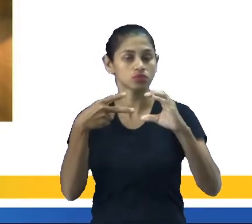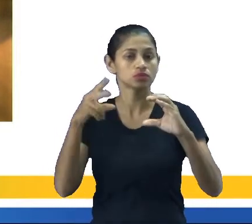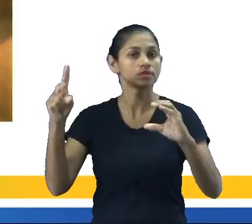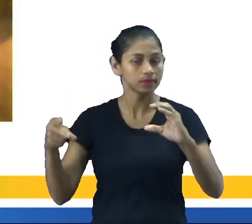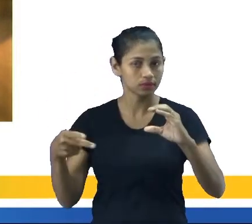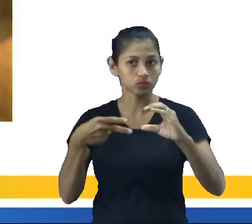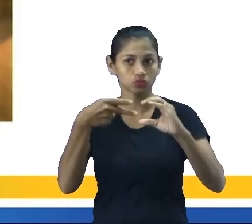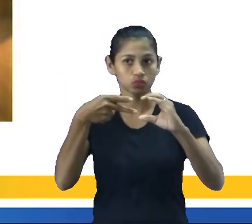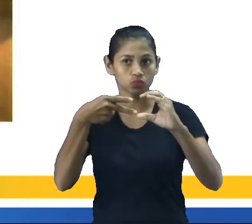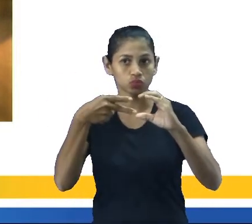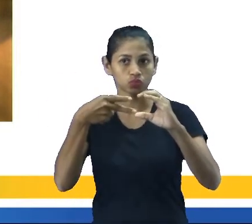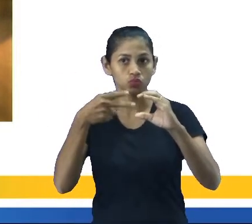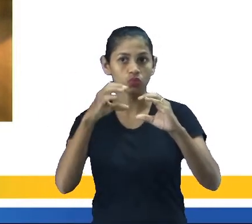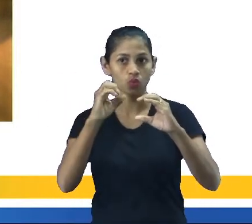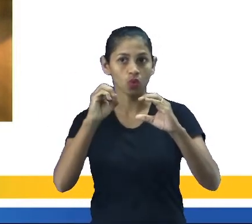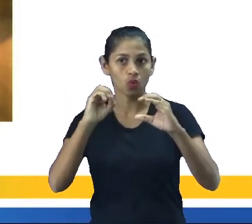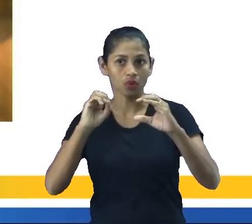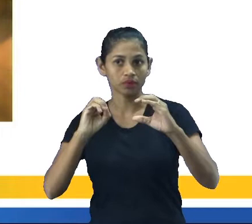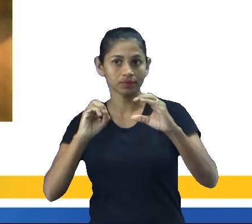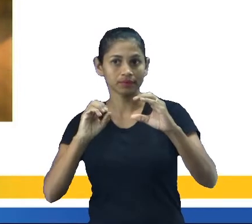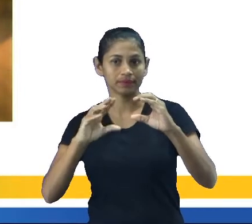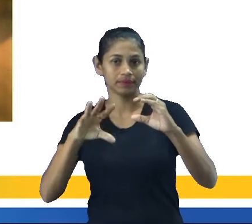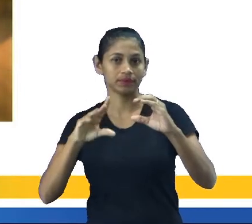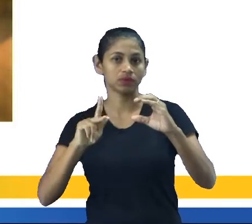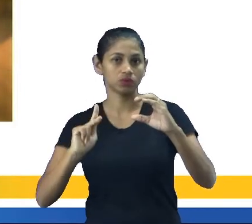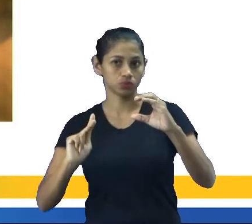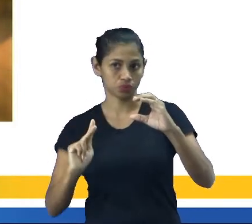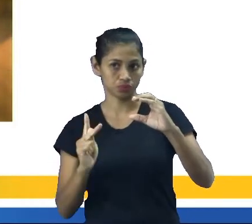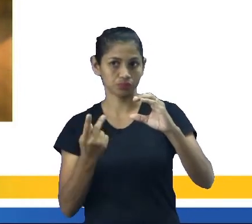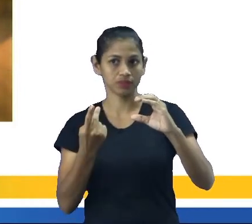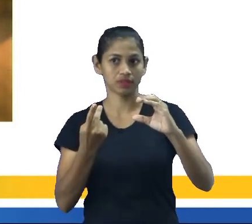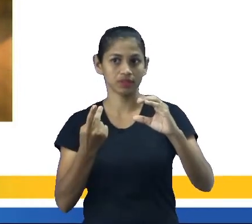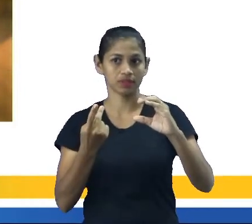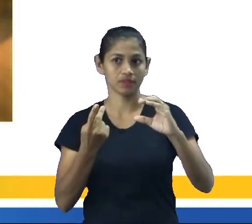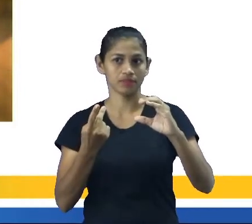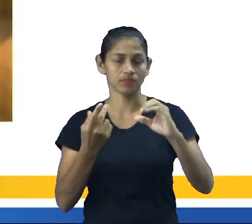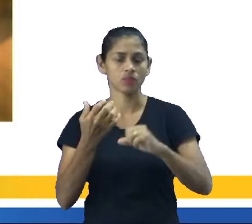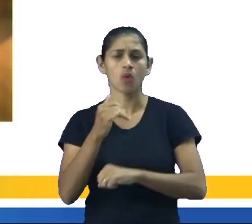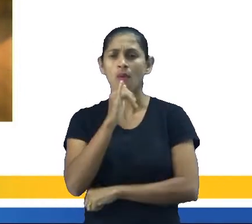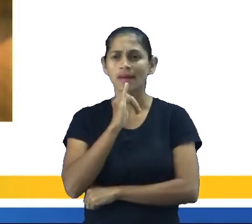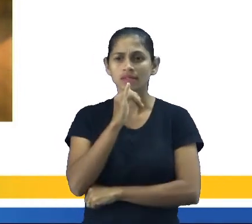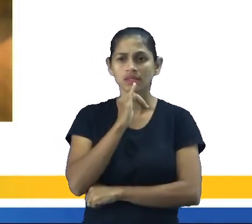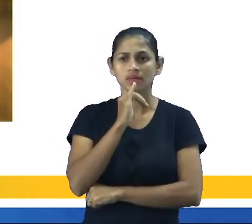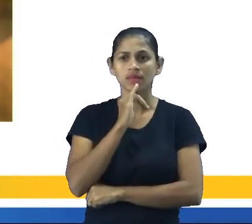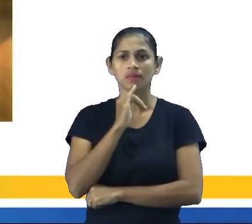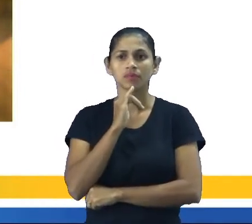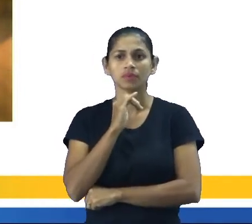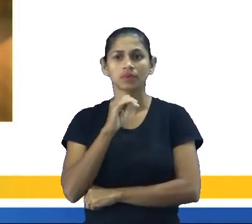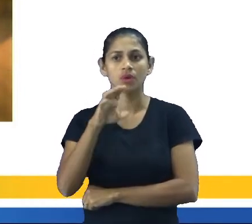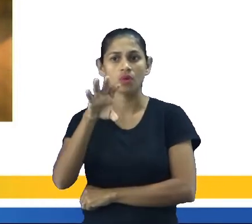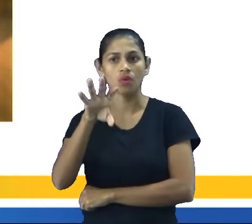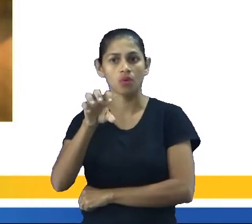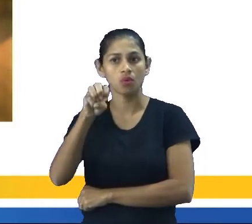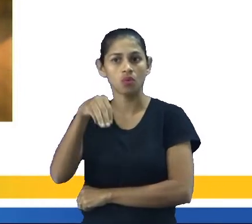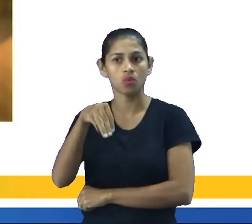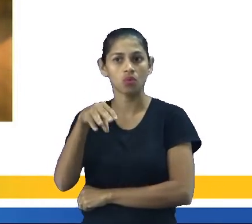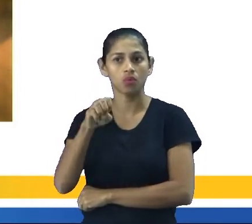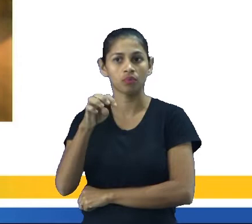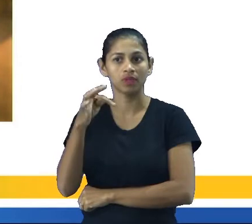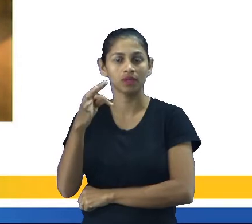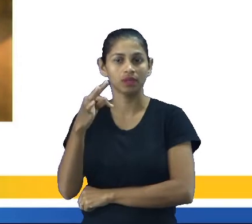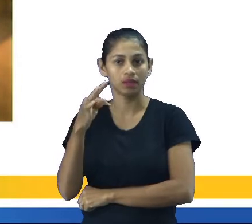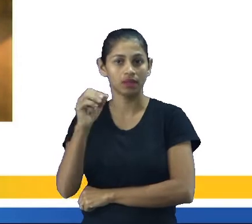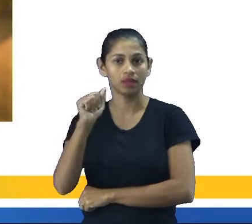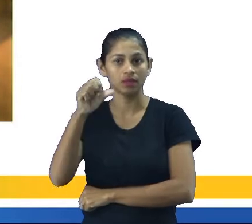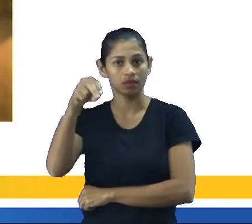aqui que a gente tem é o metanal, que é o famoso formol ali, que é utilizado para fazer a conservação ali de